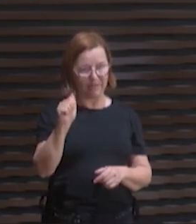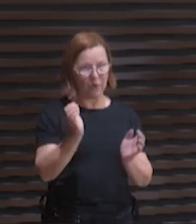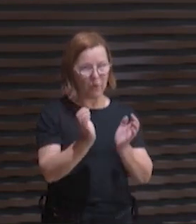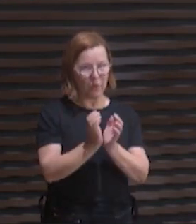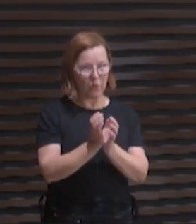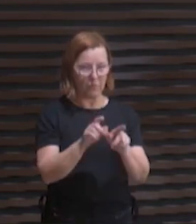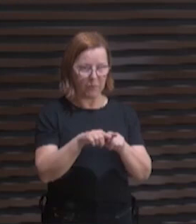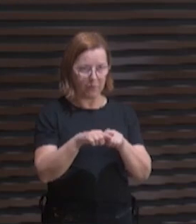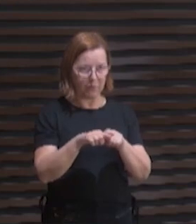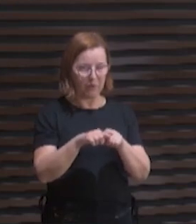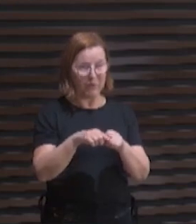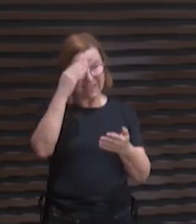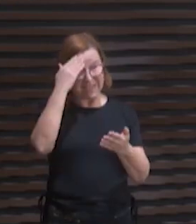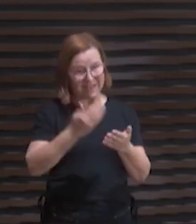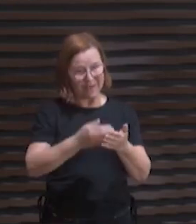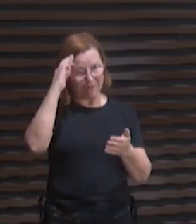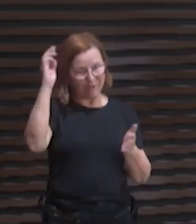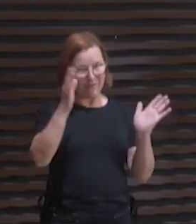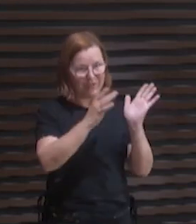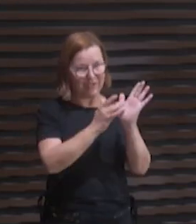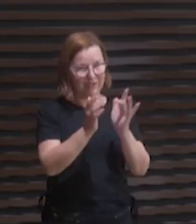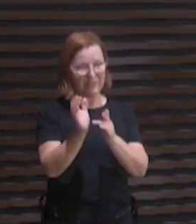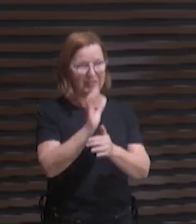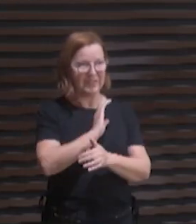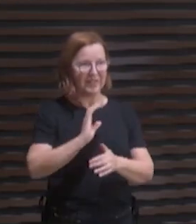Esses irmãos haviam crido no Senhor Jesus Cristo.